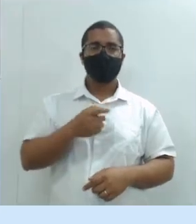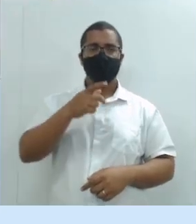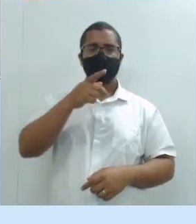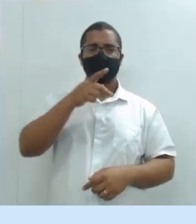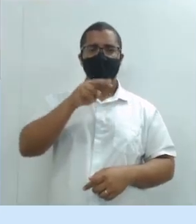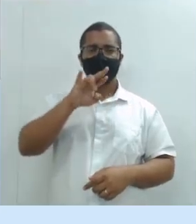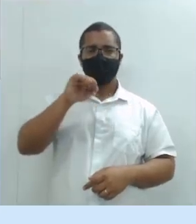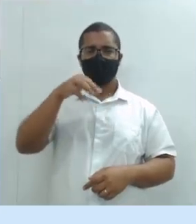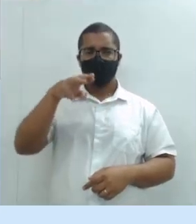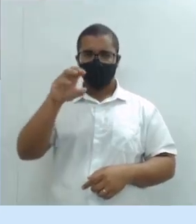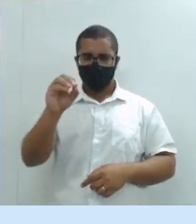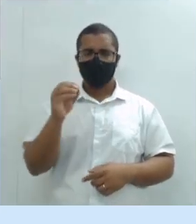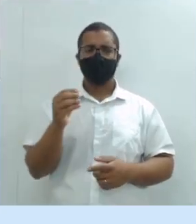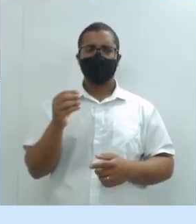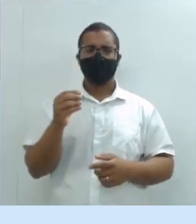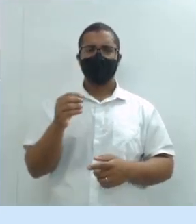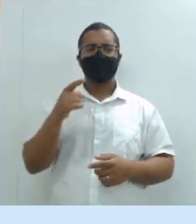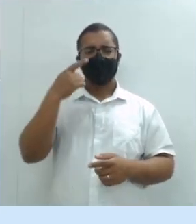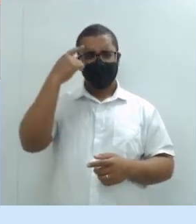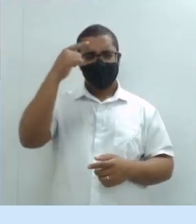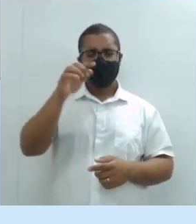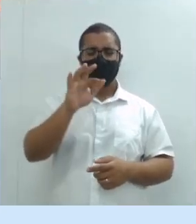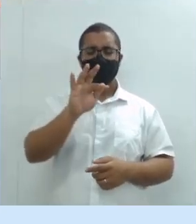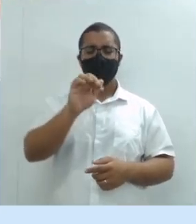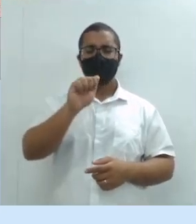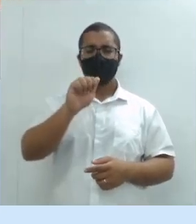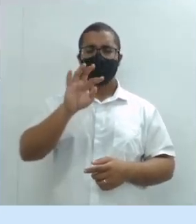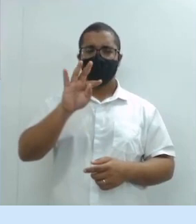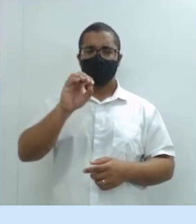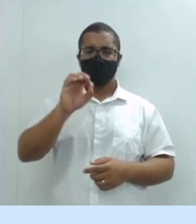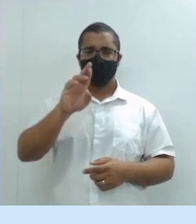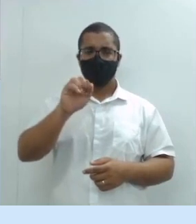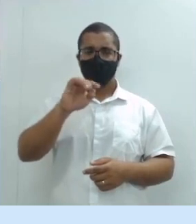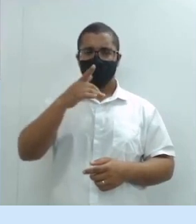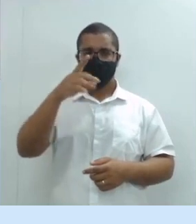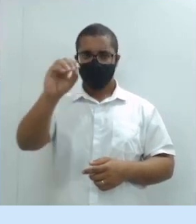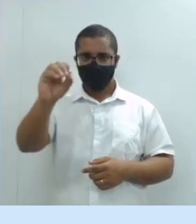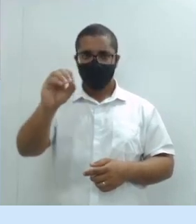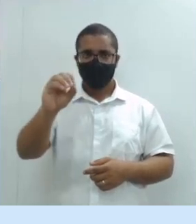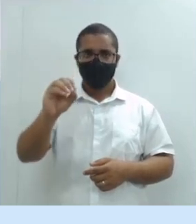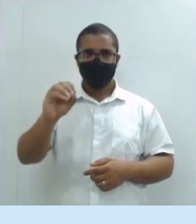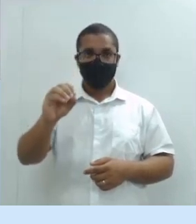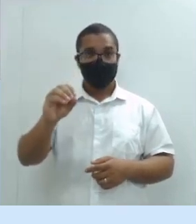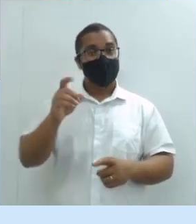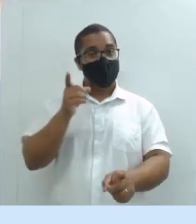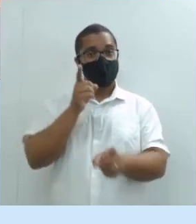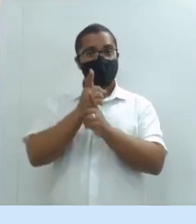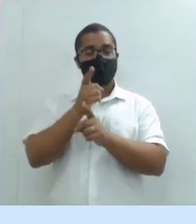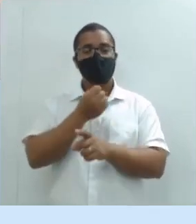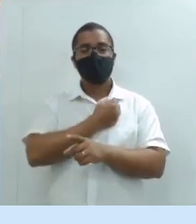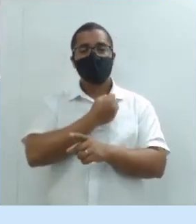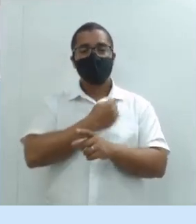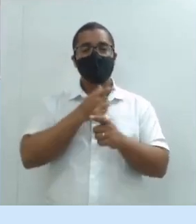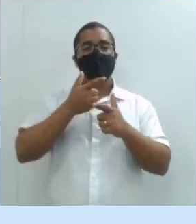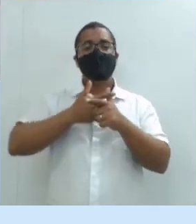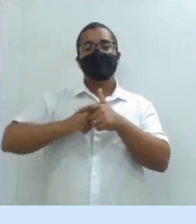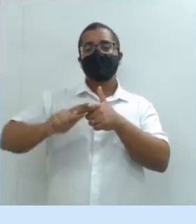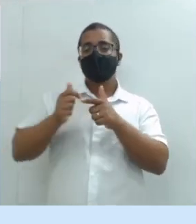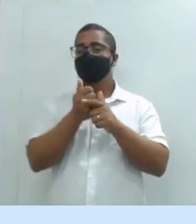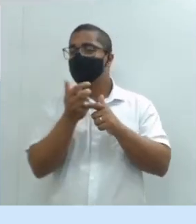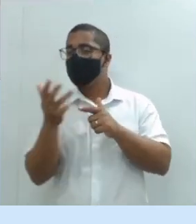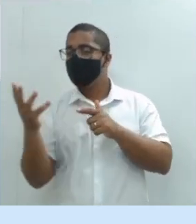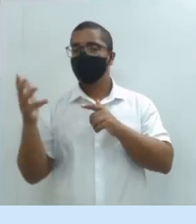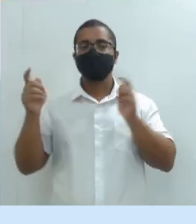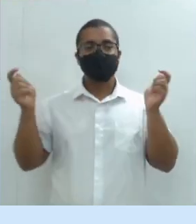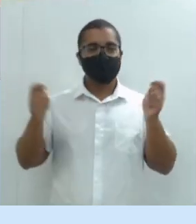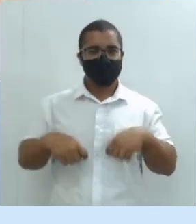lembra não, né? Fatoração. Fatorar números primos e números compostos para saber o número de divisão. A gente usa,